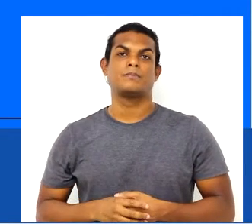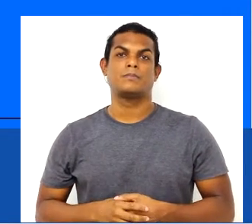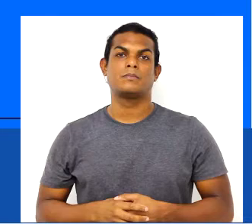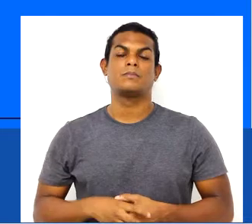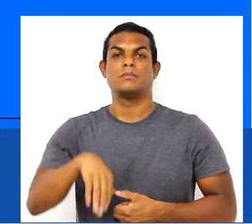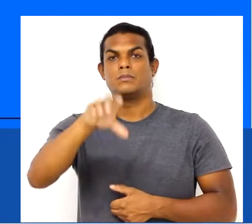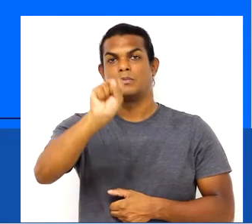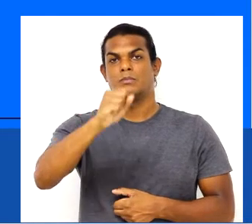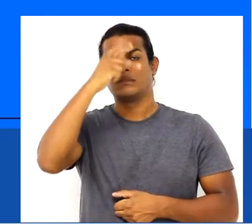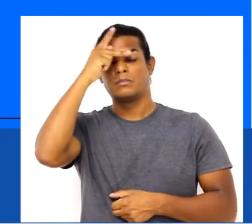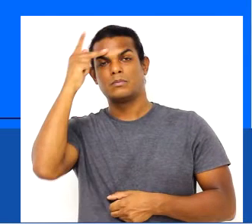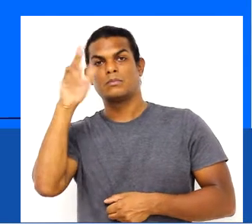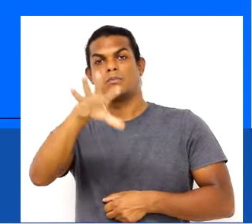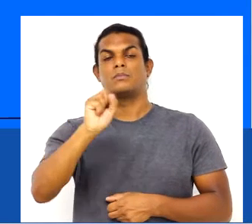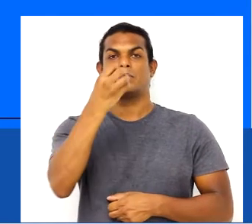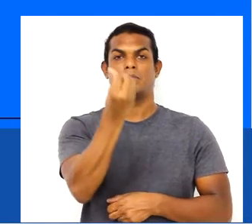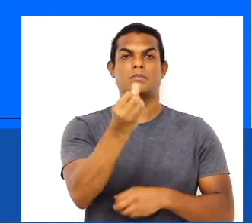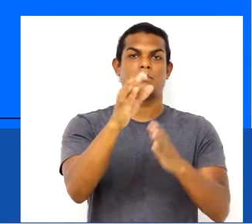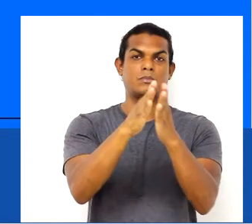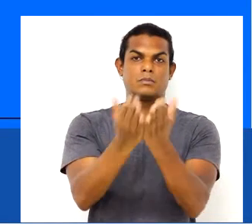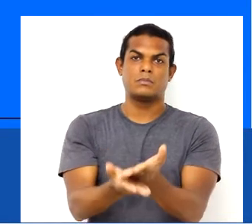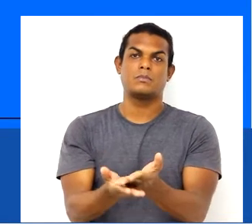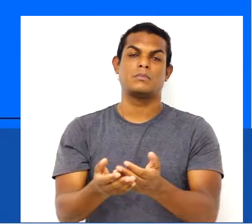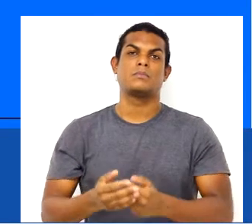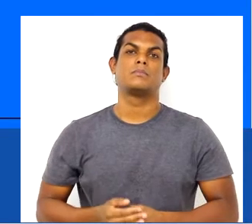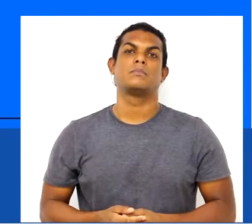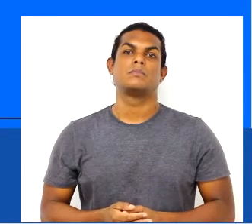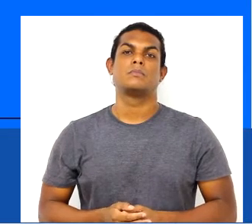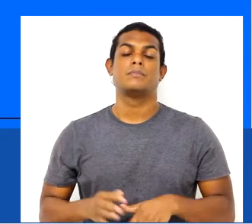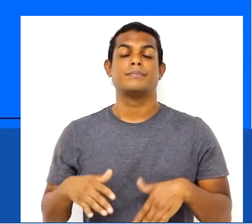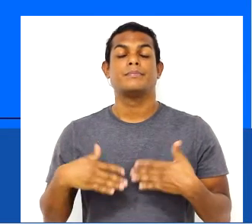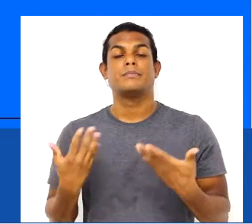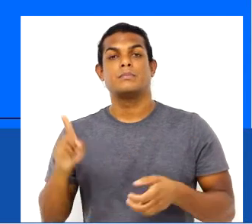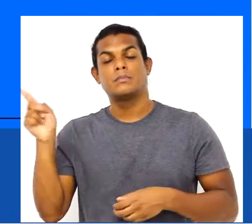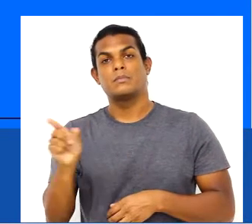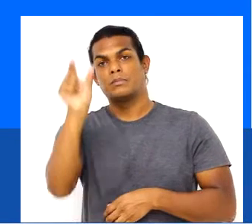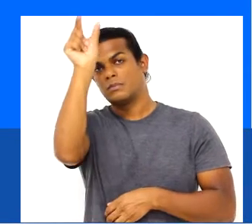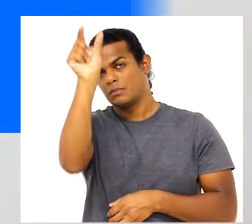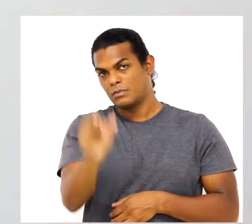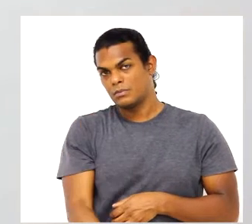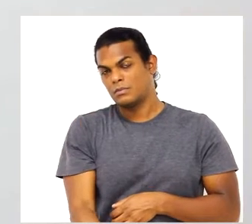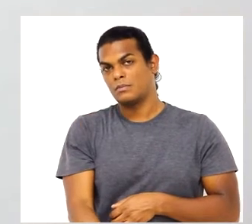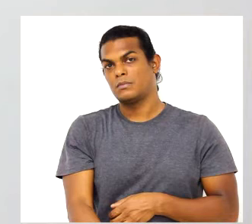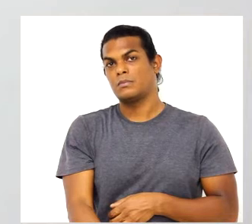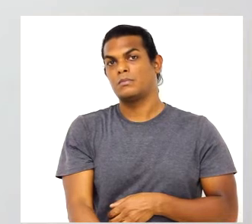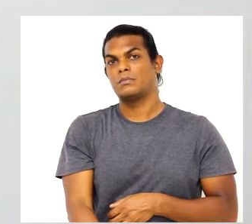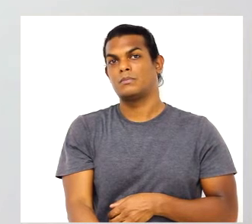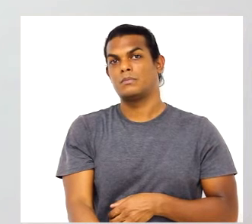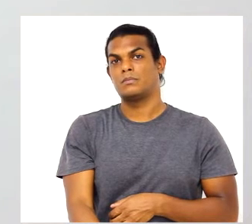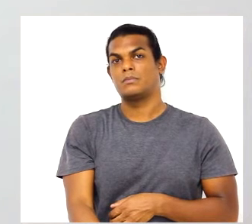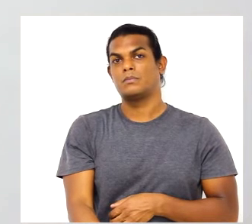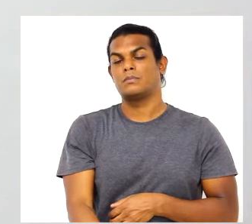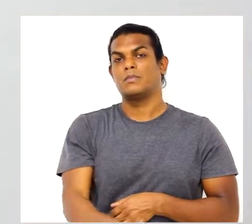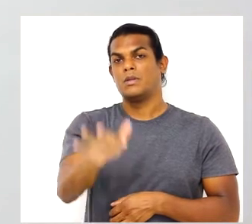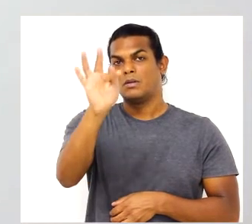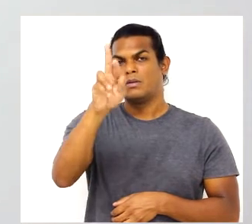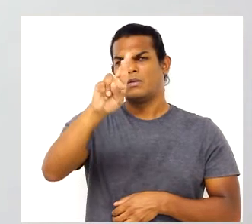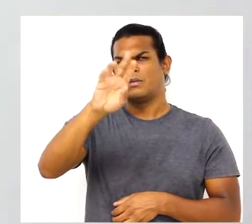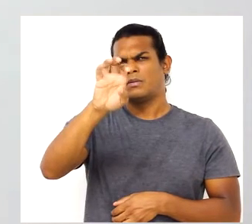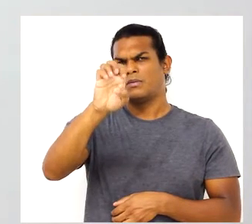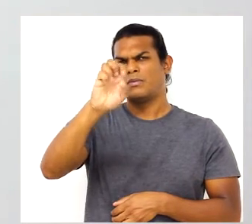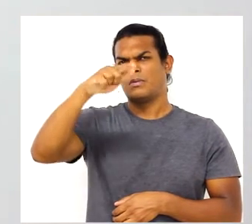que 8 pessoas retiraram 6 livros. Então, essa coluna de frequência